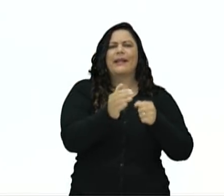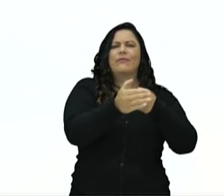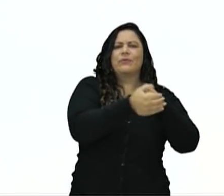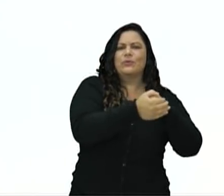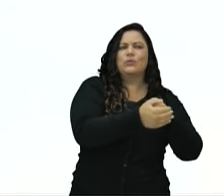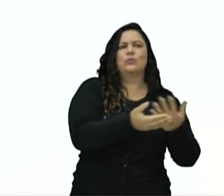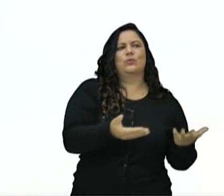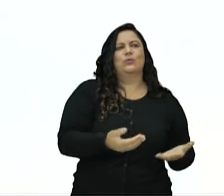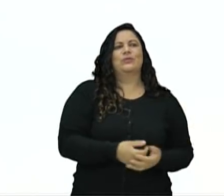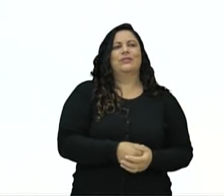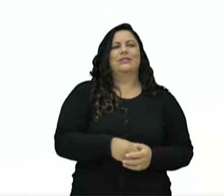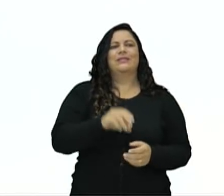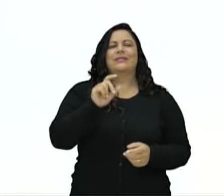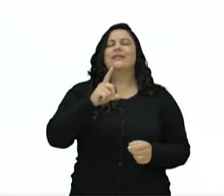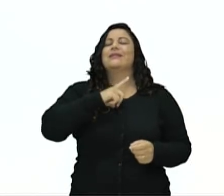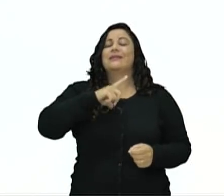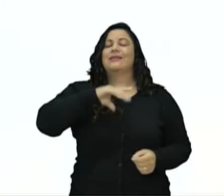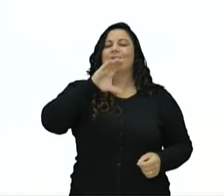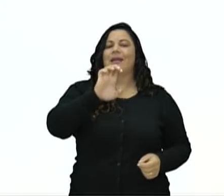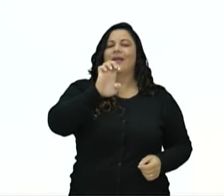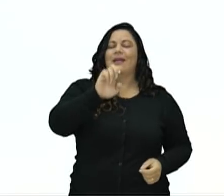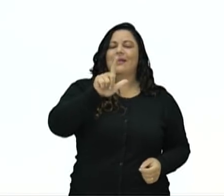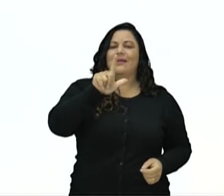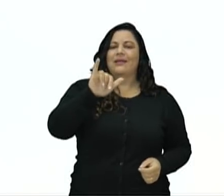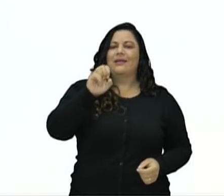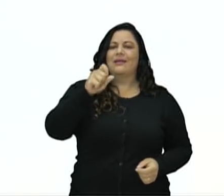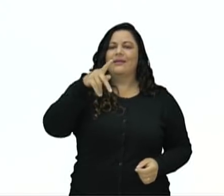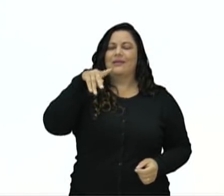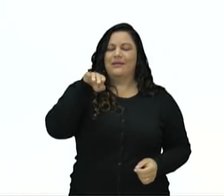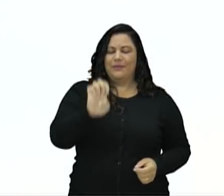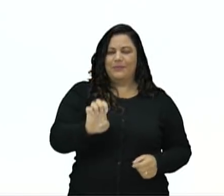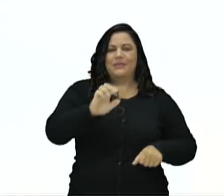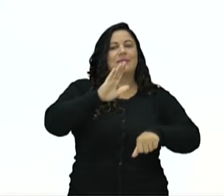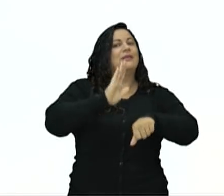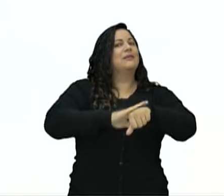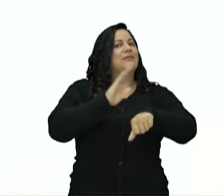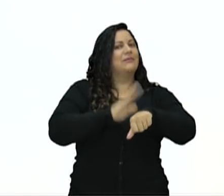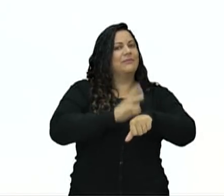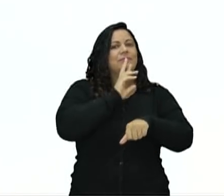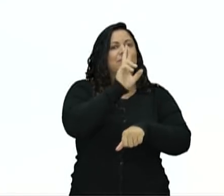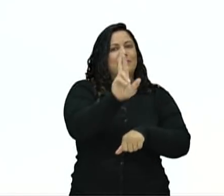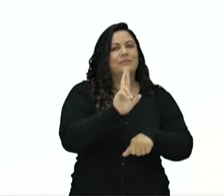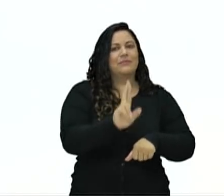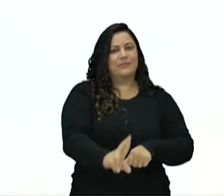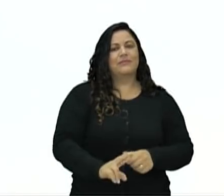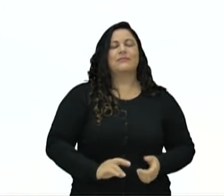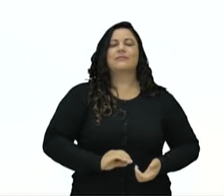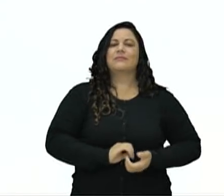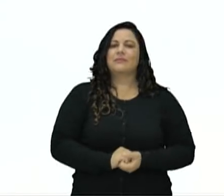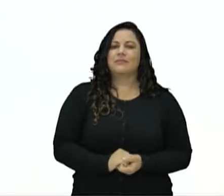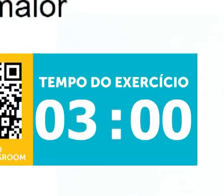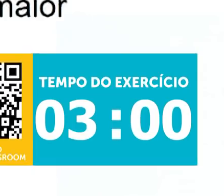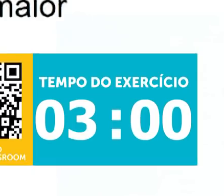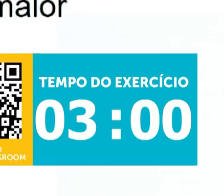para dar maior coesão textual ao enunciado? Um tempo para vocês fazerem esse exercício.